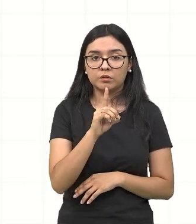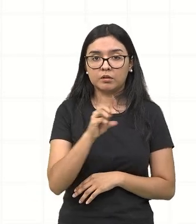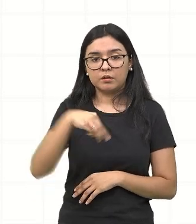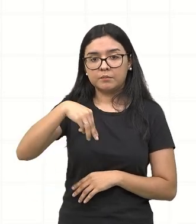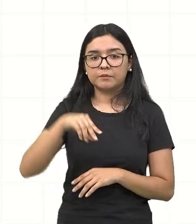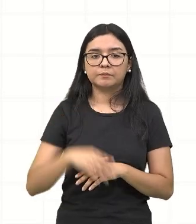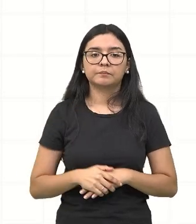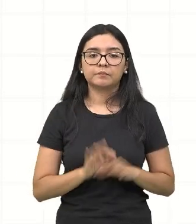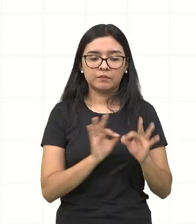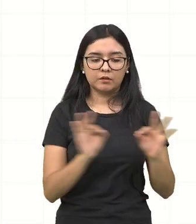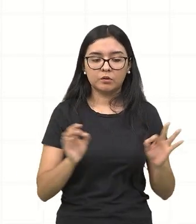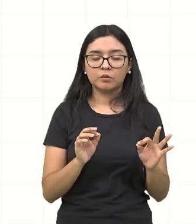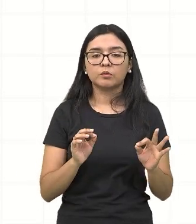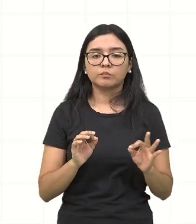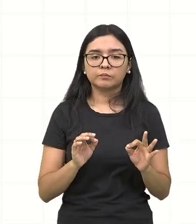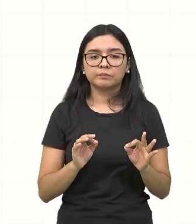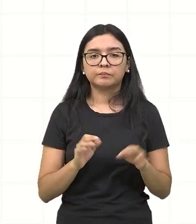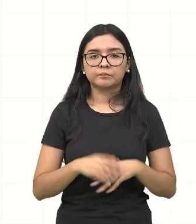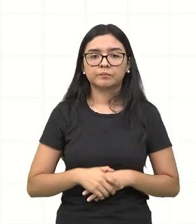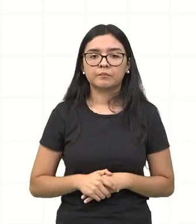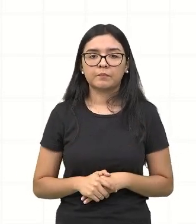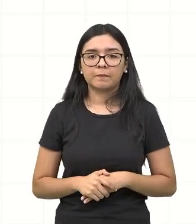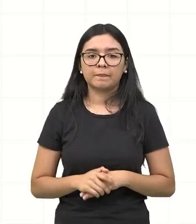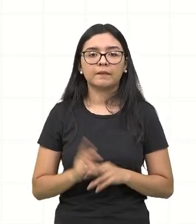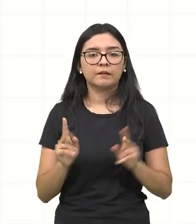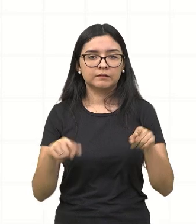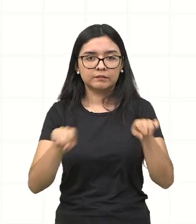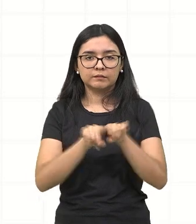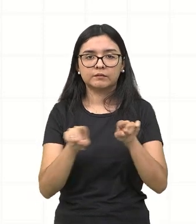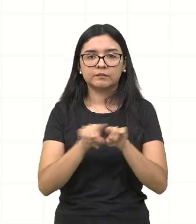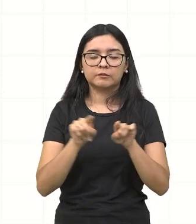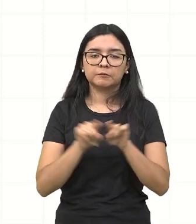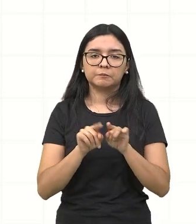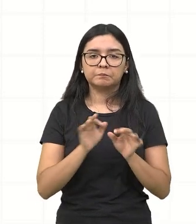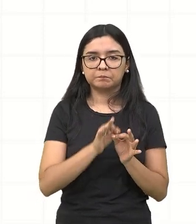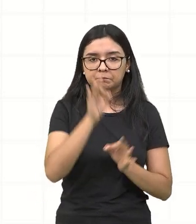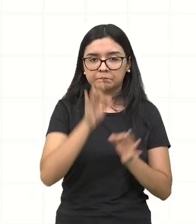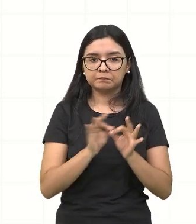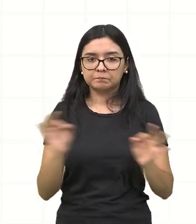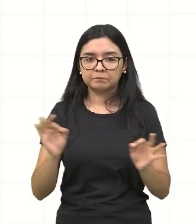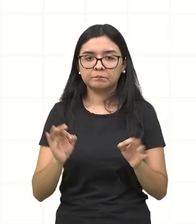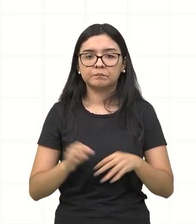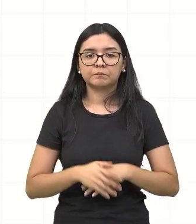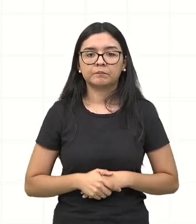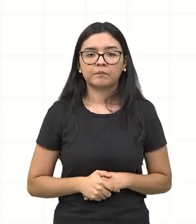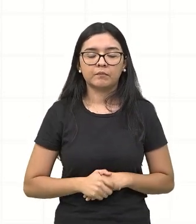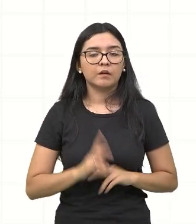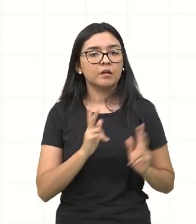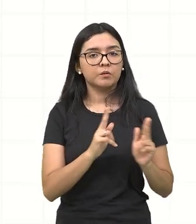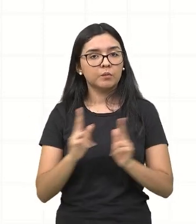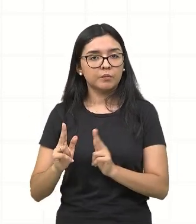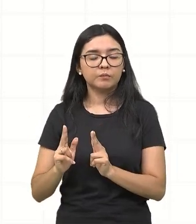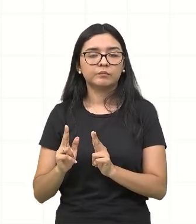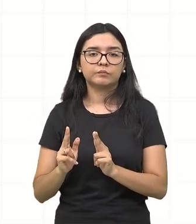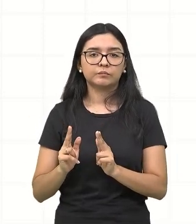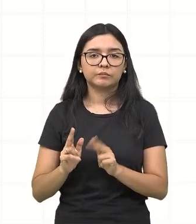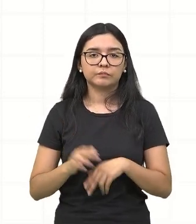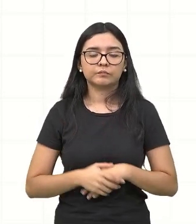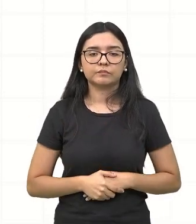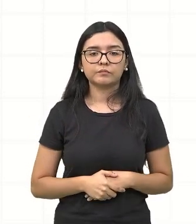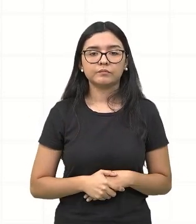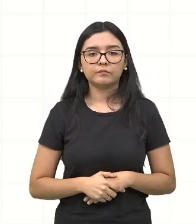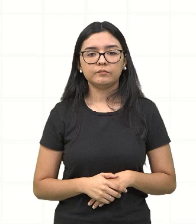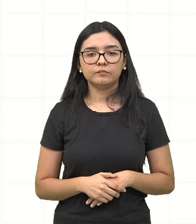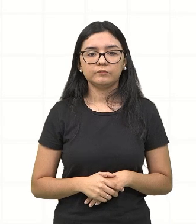vai ser 2 decímetros e aqui também será 2 decímetros. Então largura, altura e comprimento têm a mesma